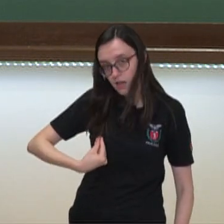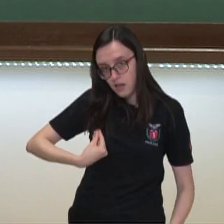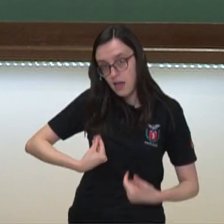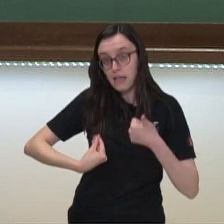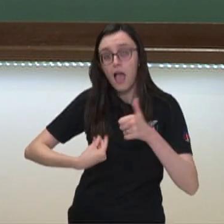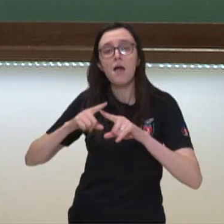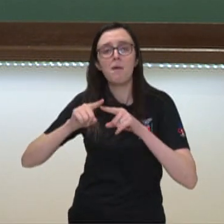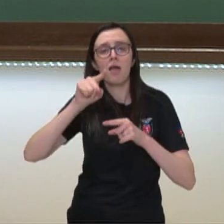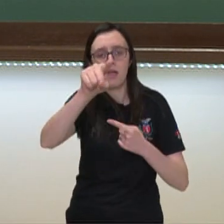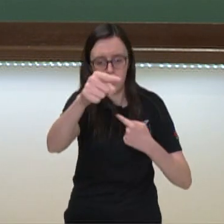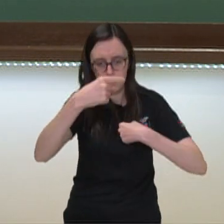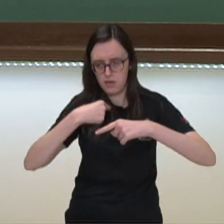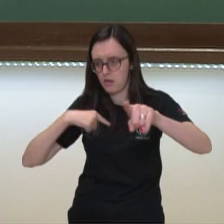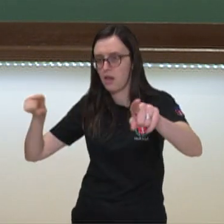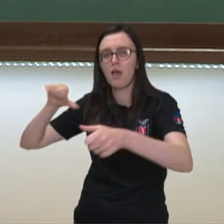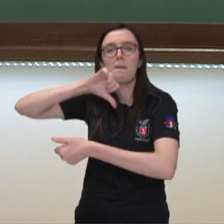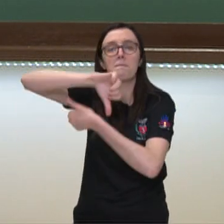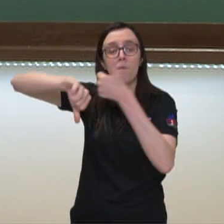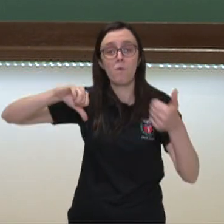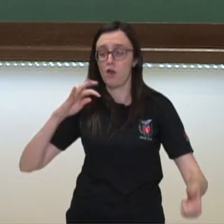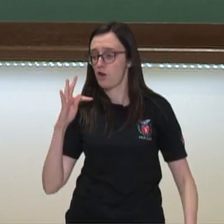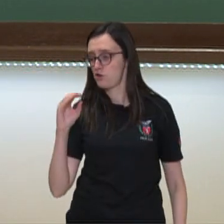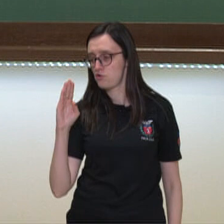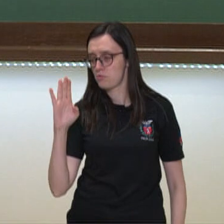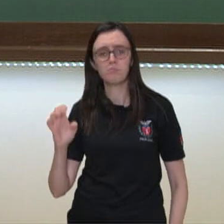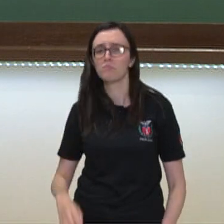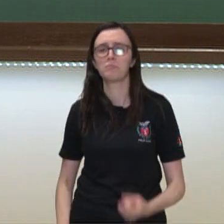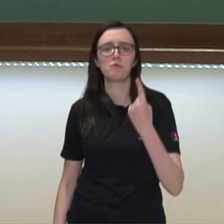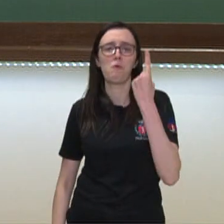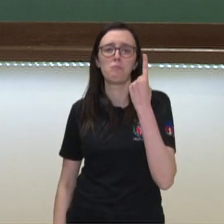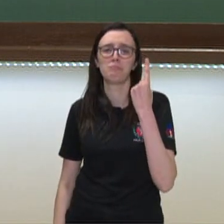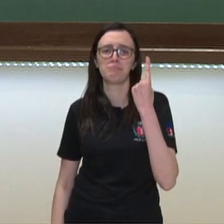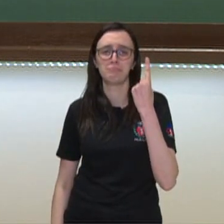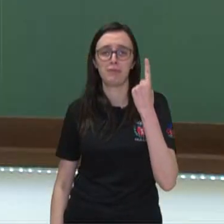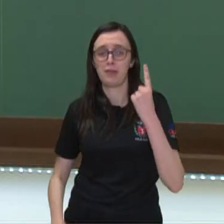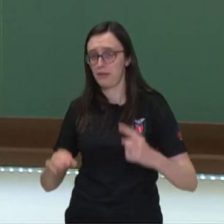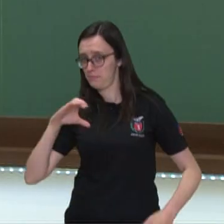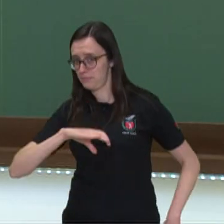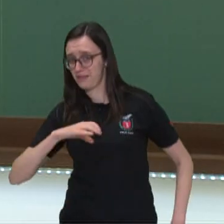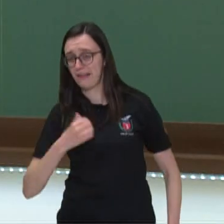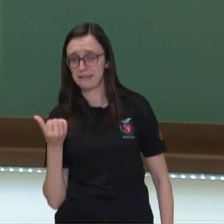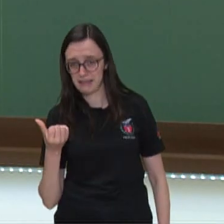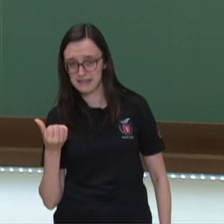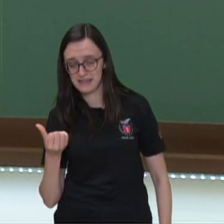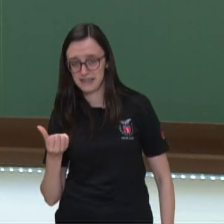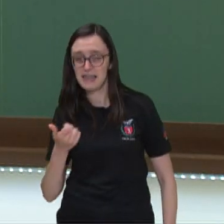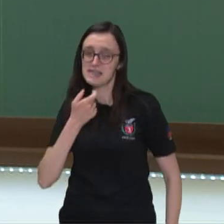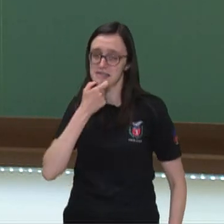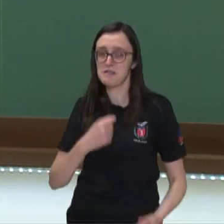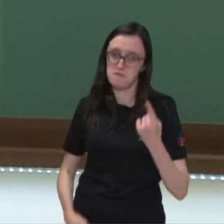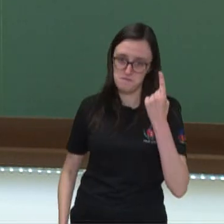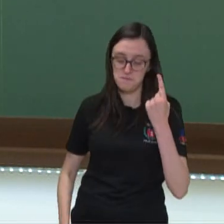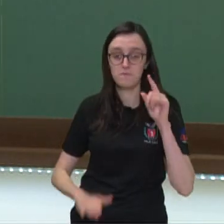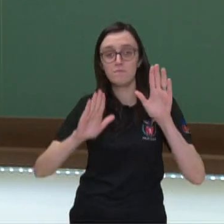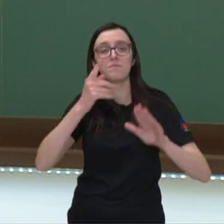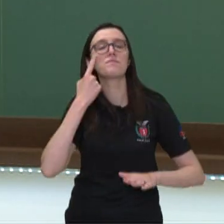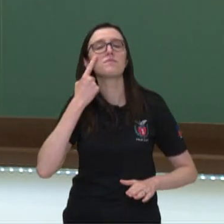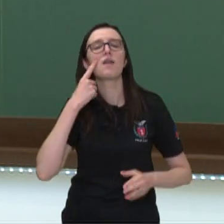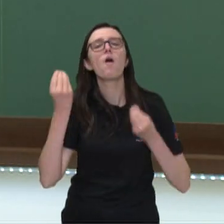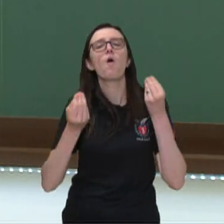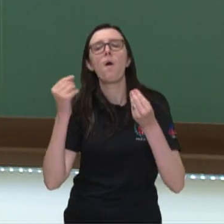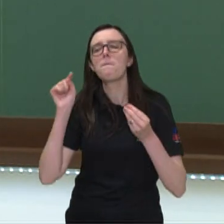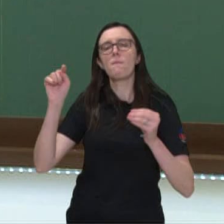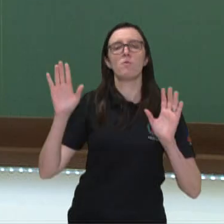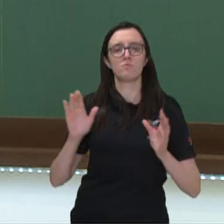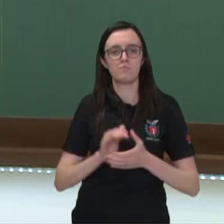mudando para cada pronome. O verbo to be é um só, olha que moleza. Olha lá. Então, forma afirmativa.